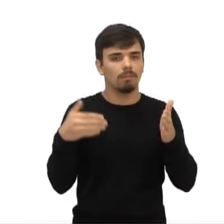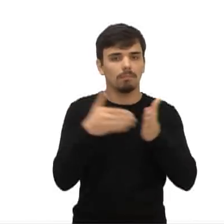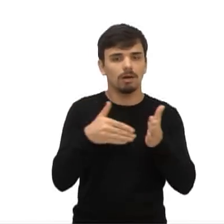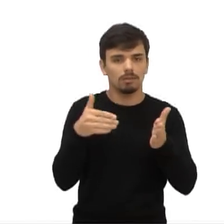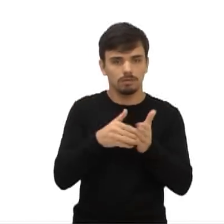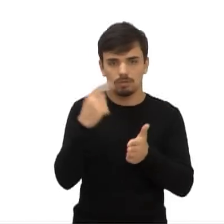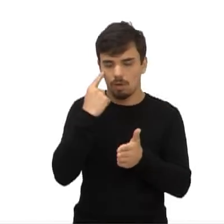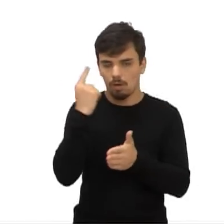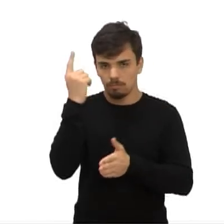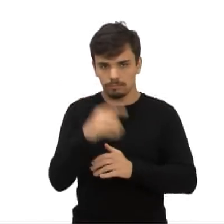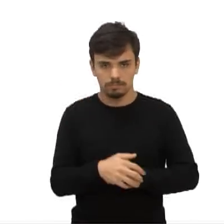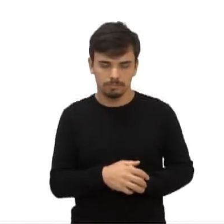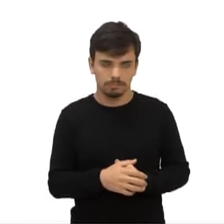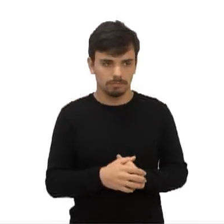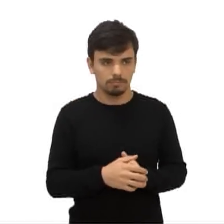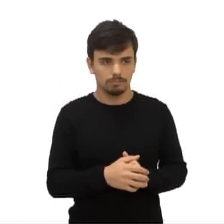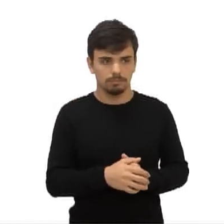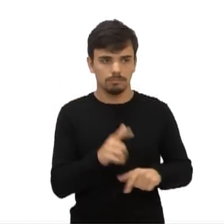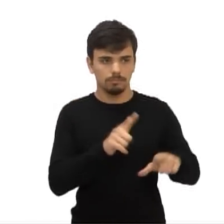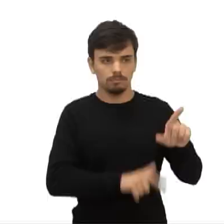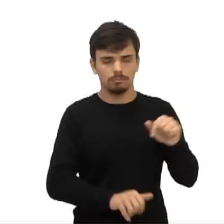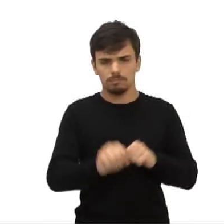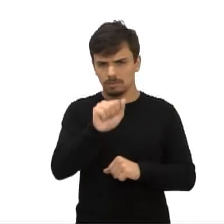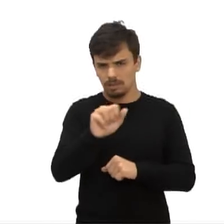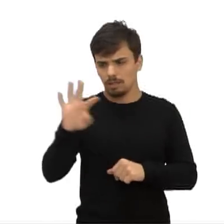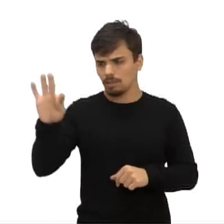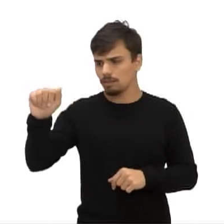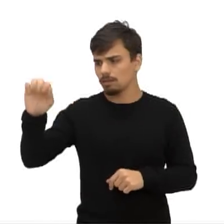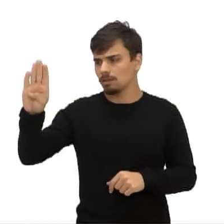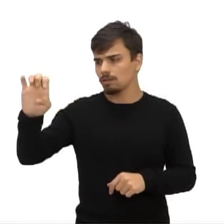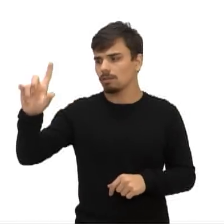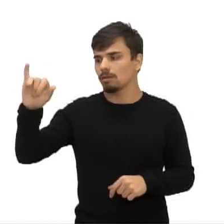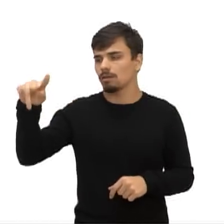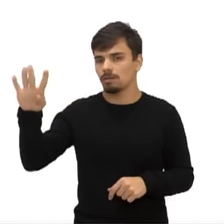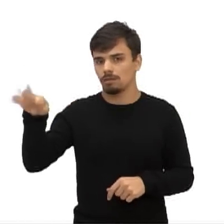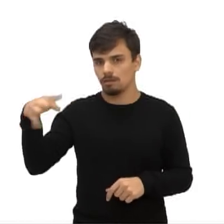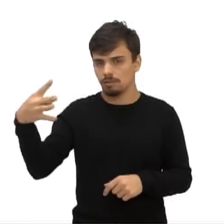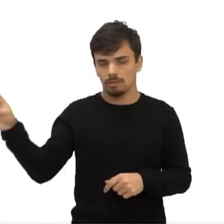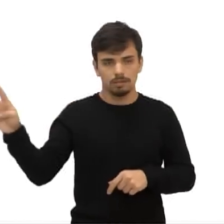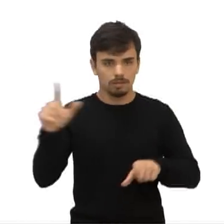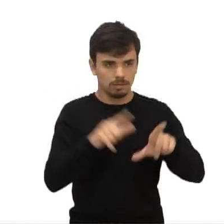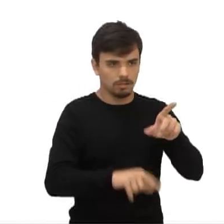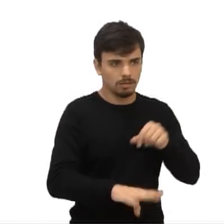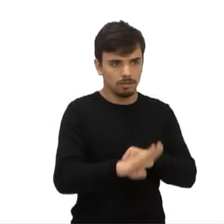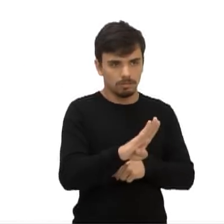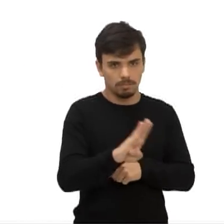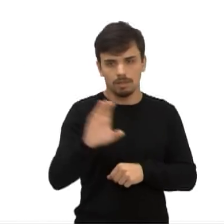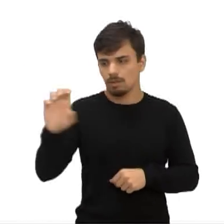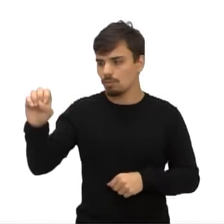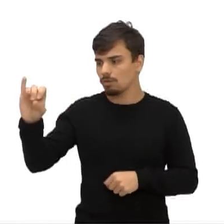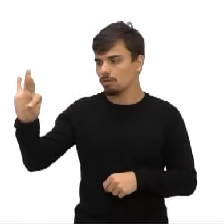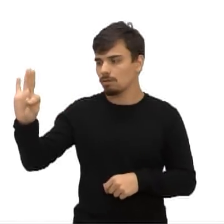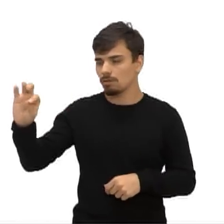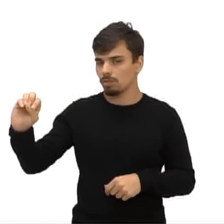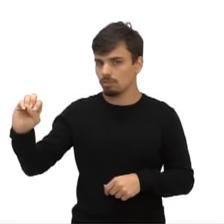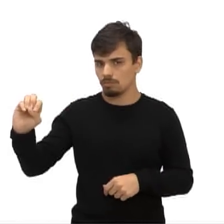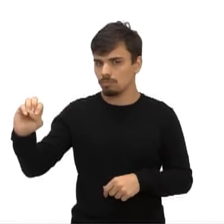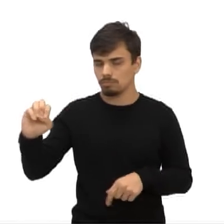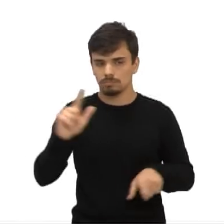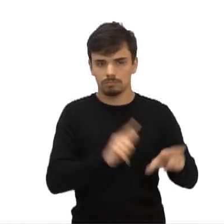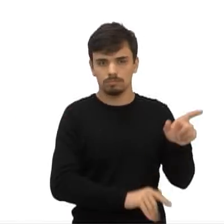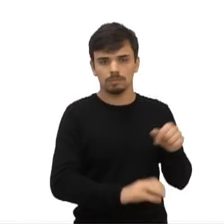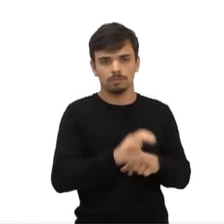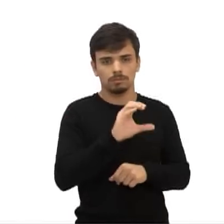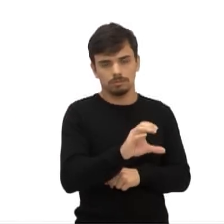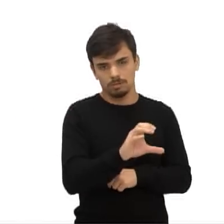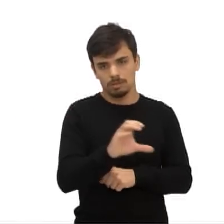barreira? Na letra A tabelinha. Na letra B, o coito interrompido. Na letra